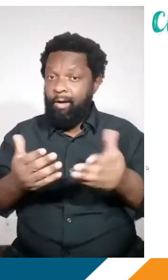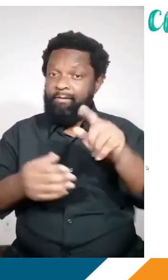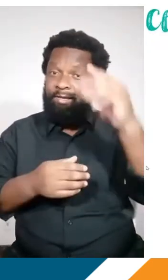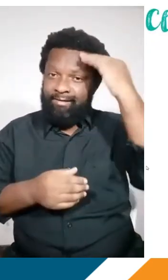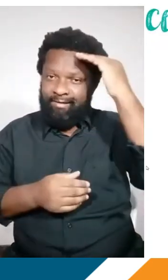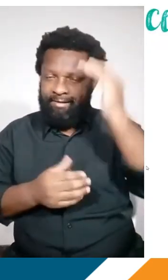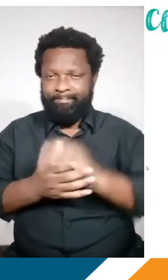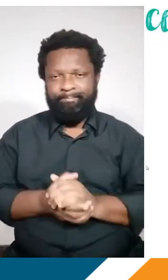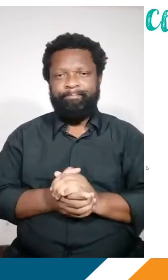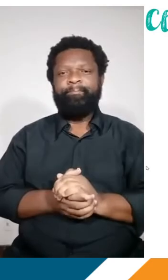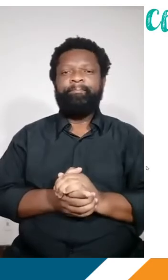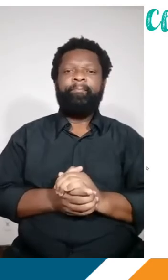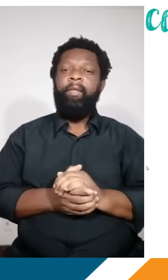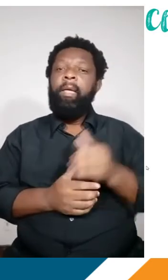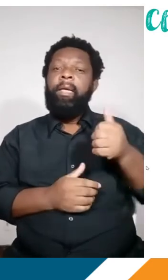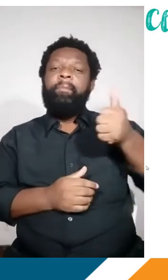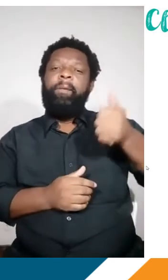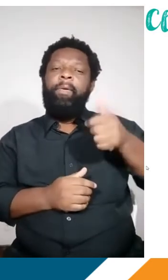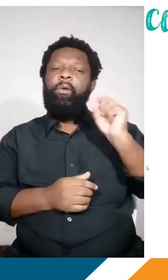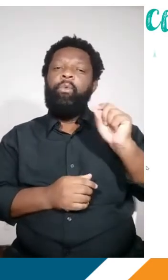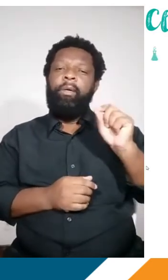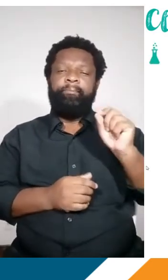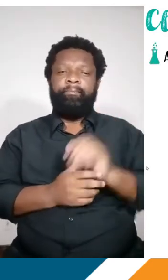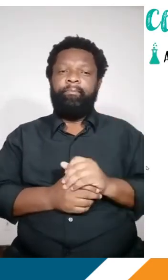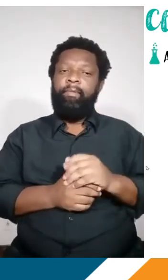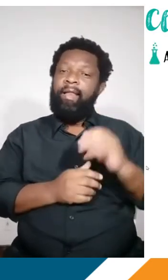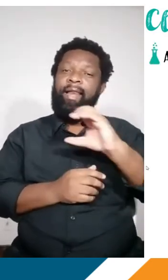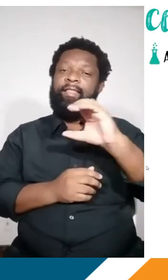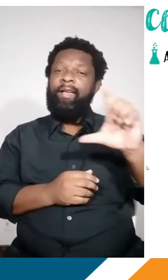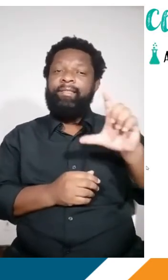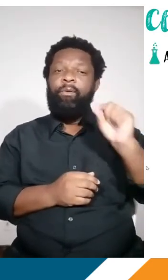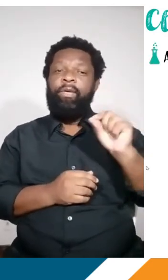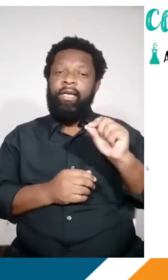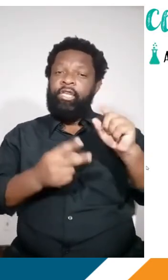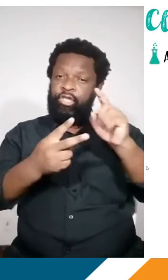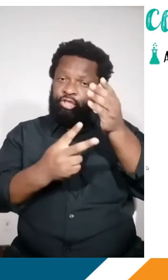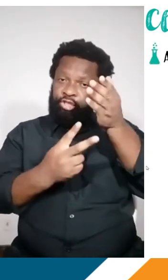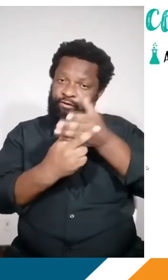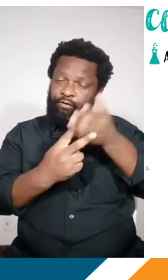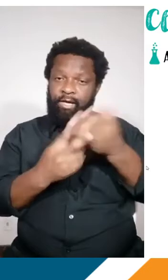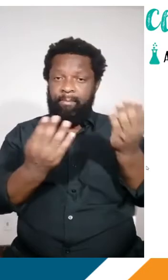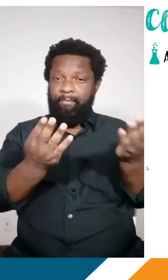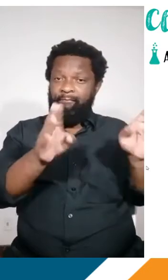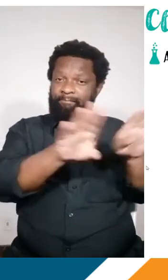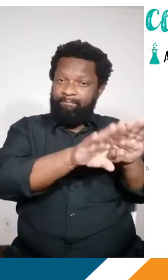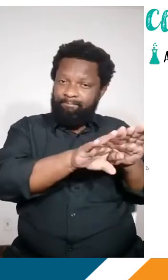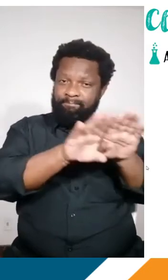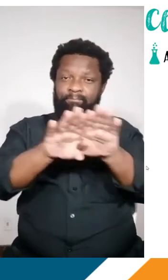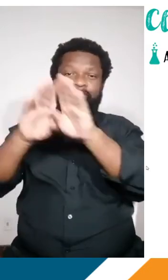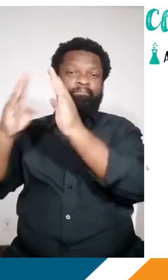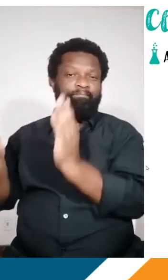essas classificações. A primeira classificação que eu te apresento é a classificação que divide as cadeias entre aberta e